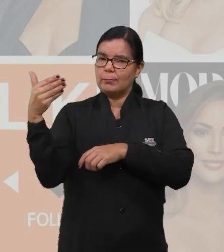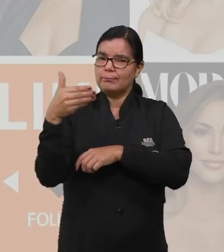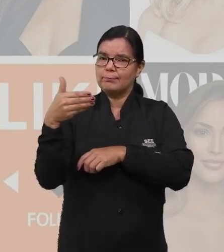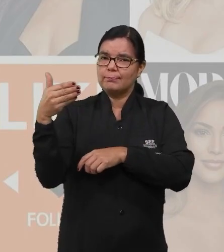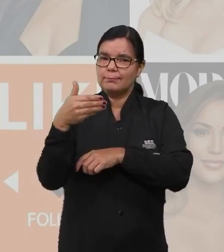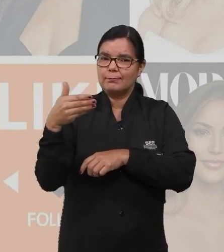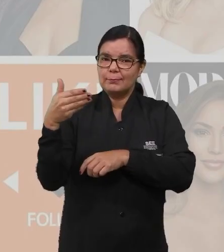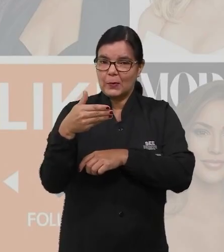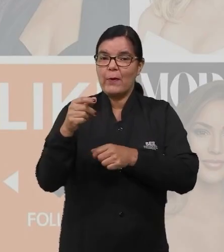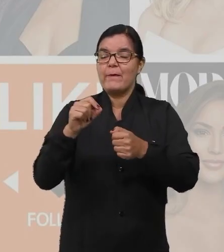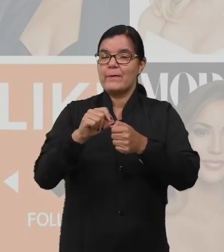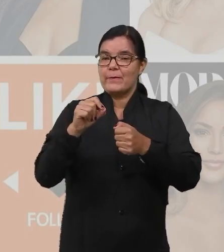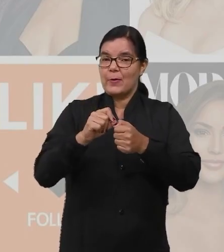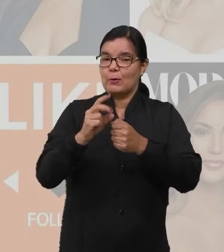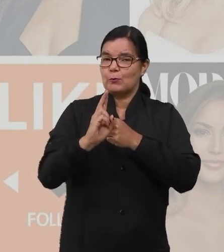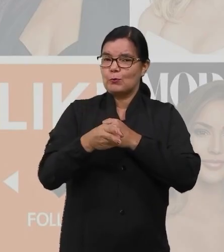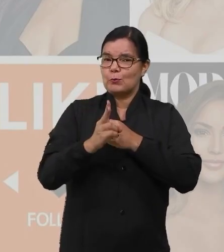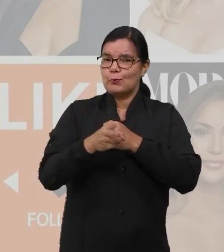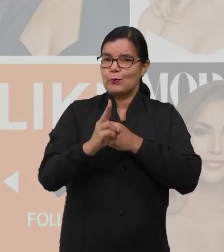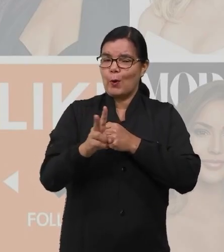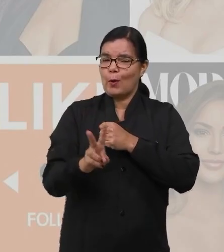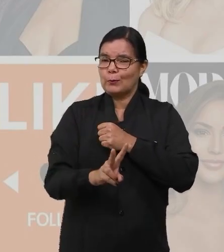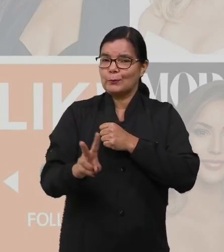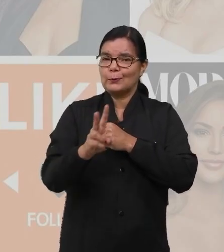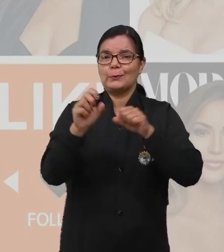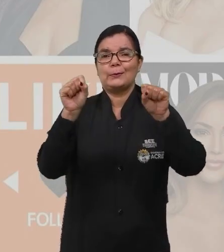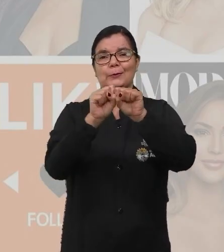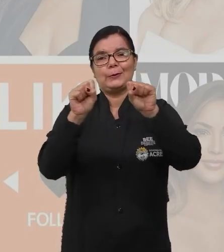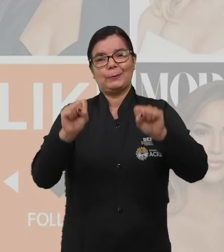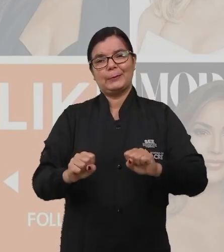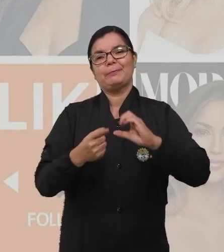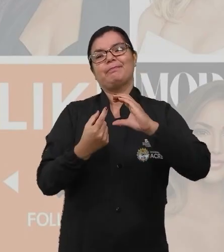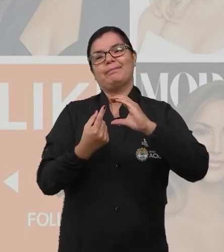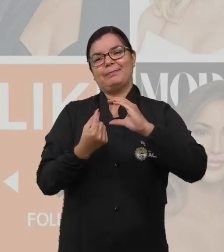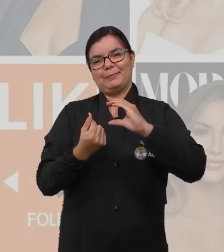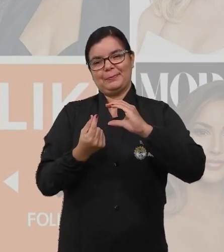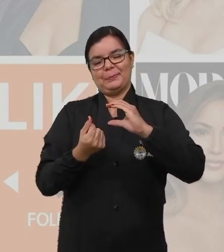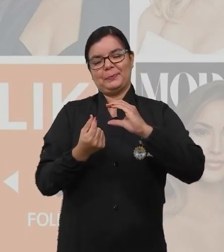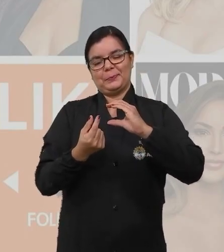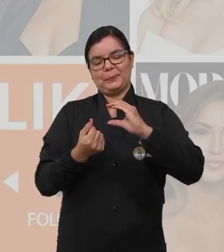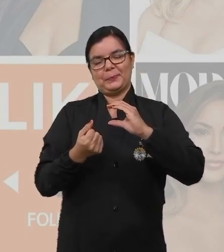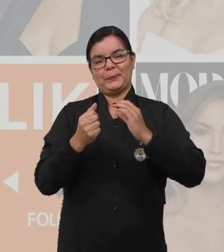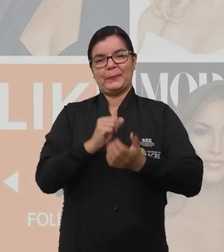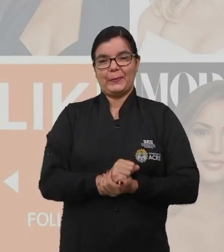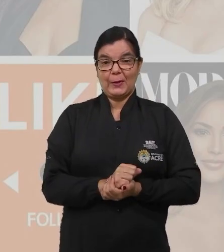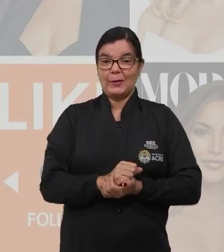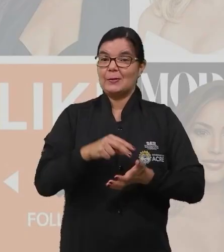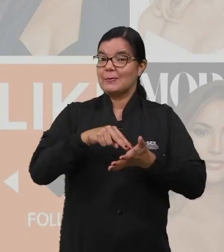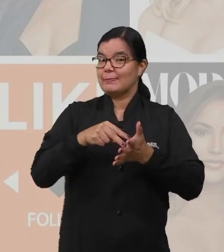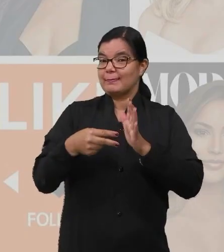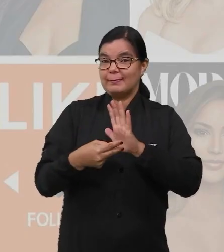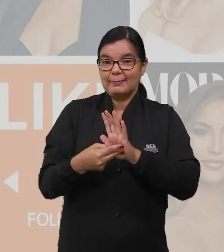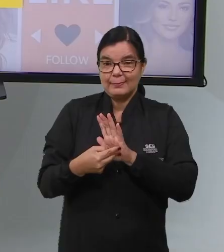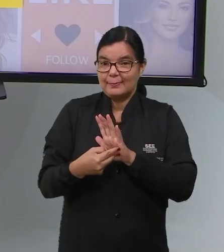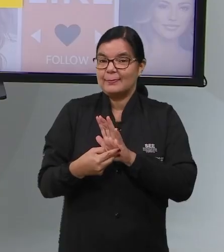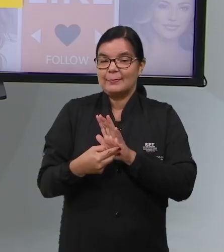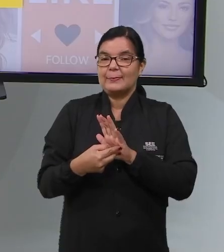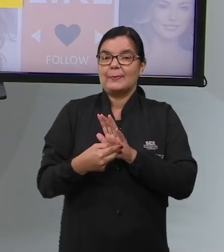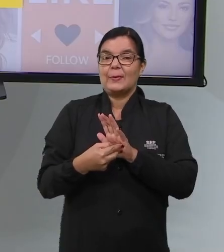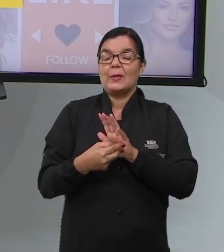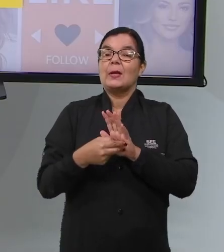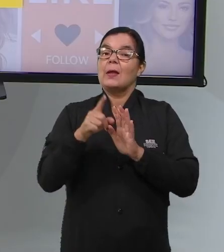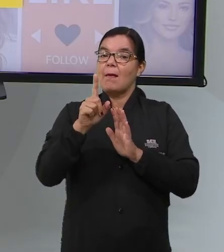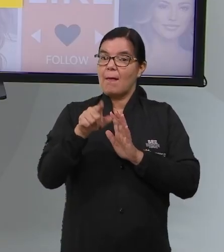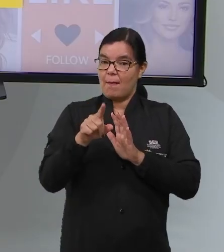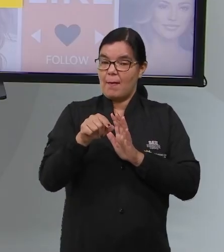frequentemente reproduz os mesmos valores do sistema capitalista, ou seja, digamos assim,